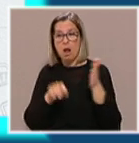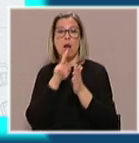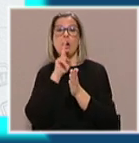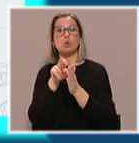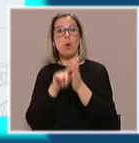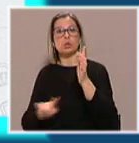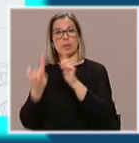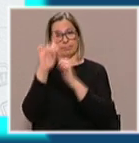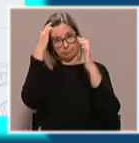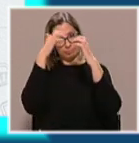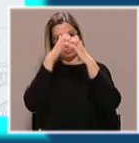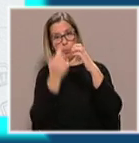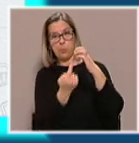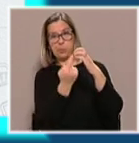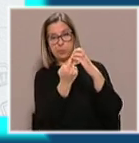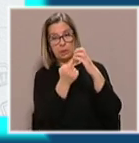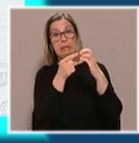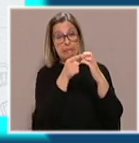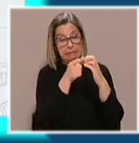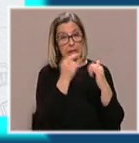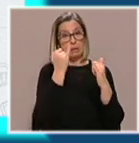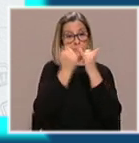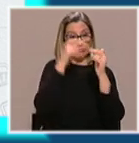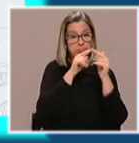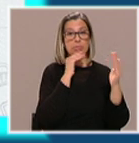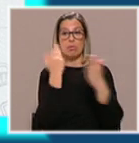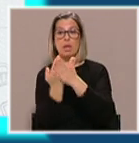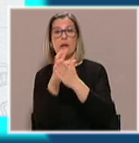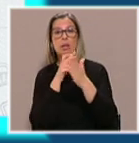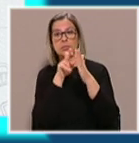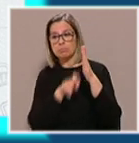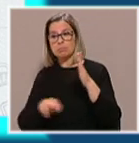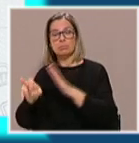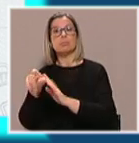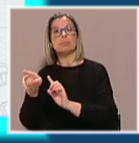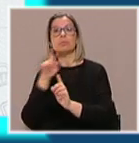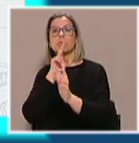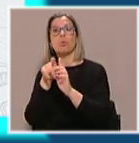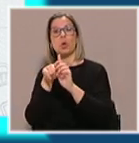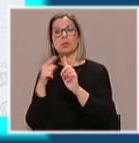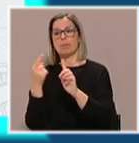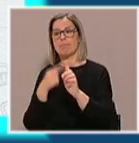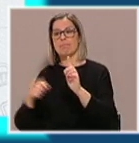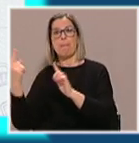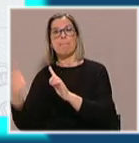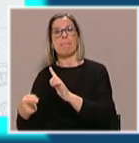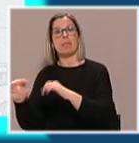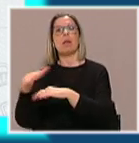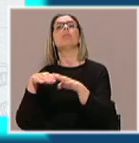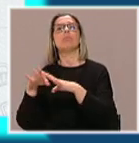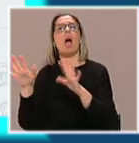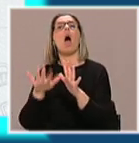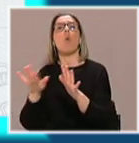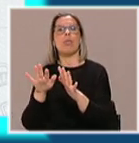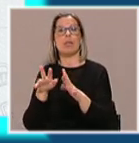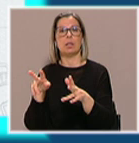por sua vez envia uma mensagem para os órgãos efetores, vasos sanguíneos e